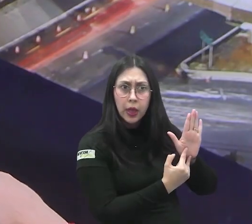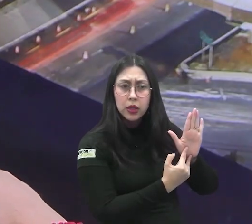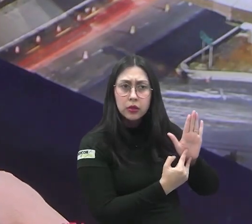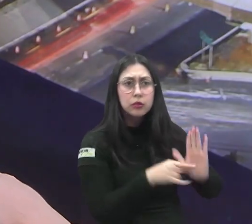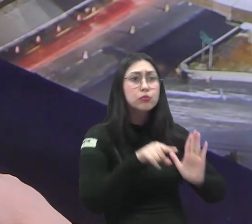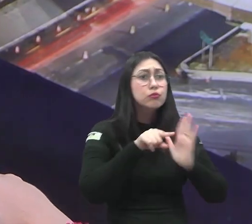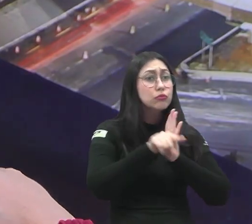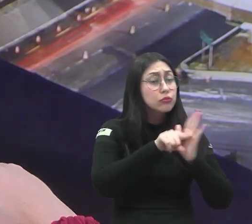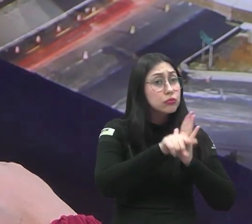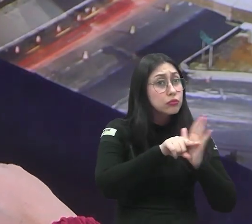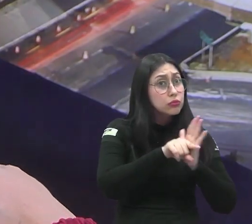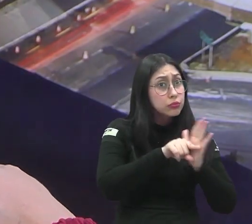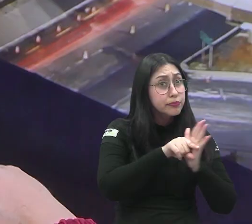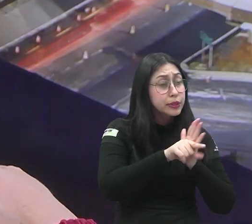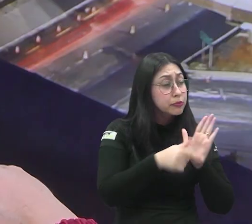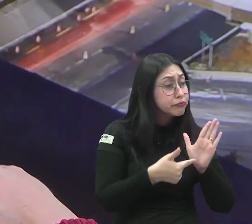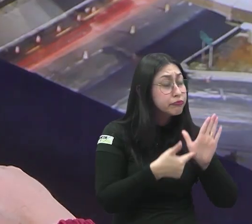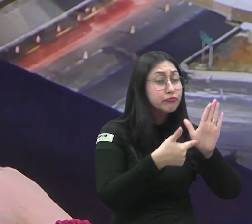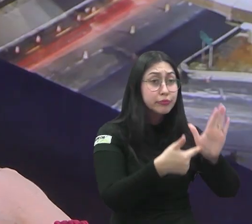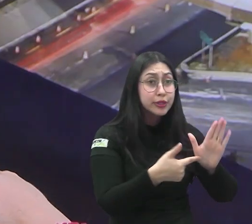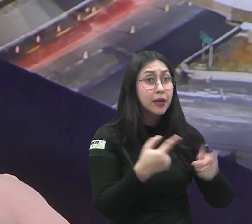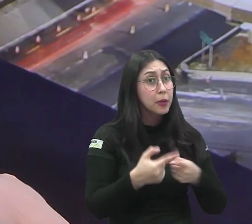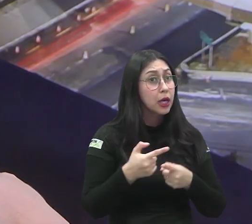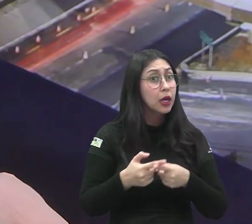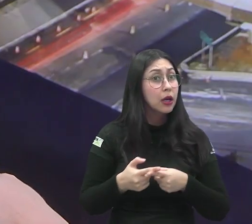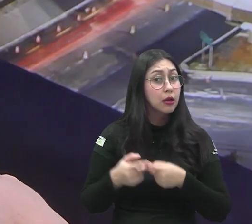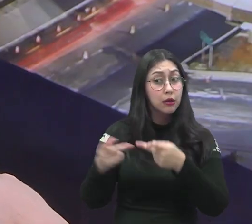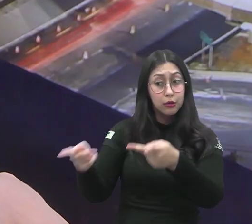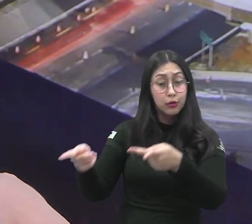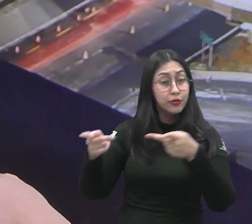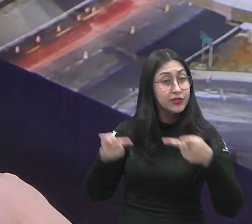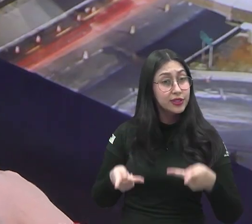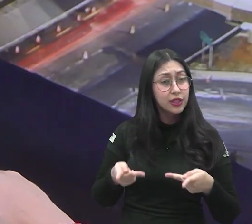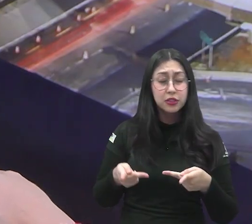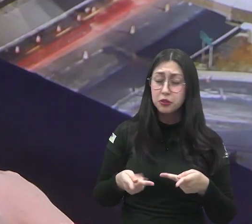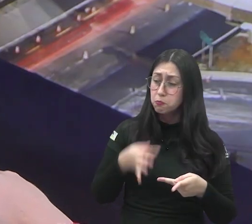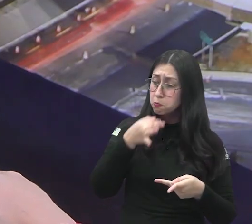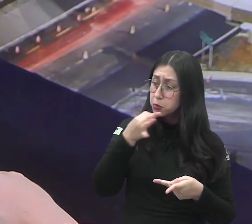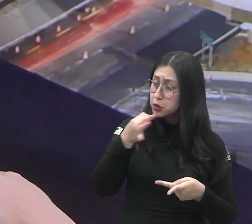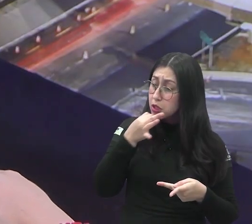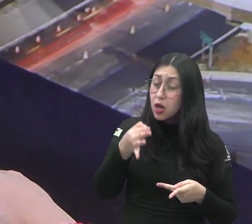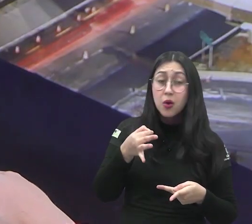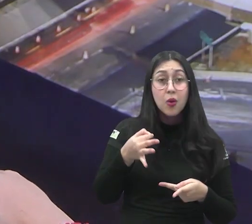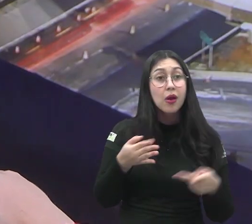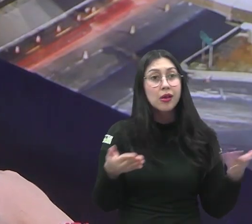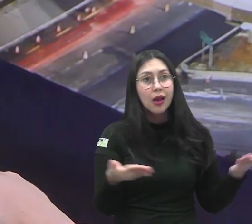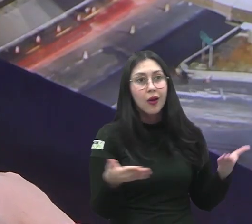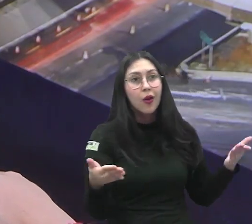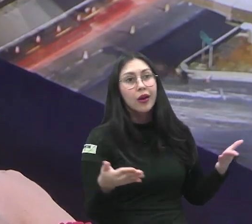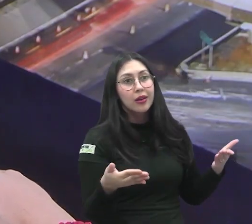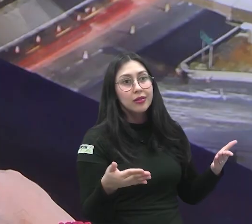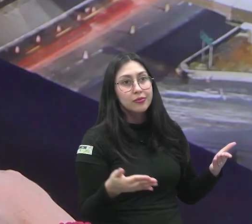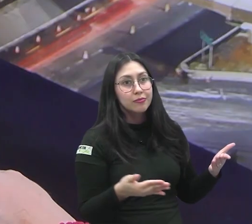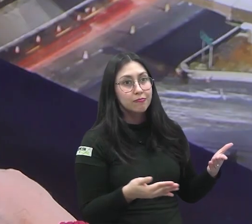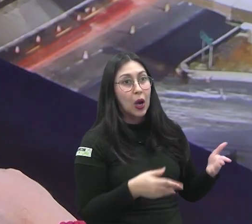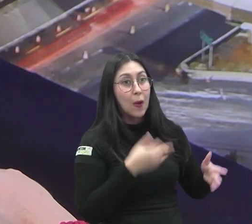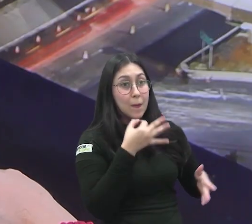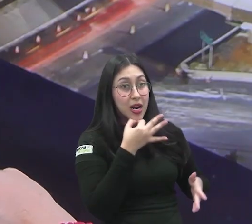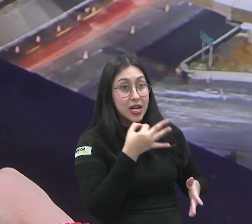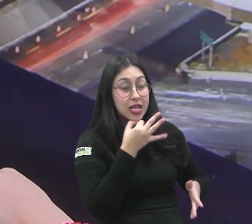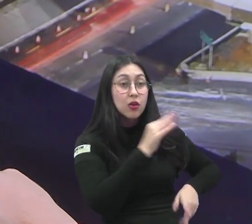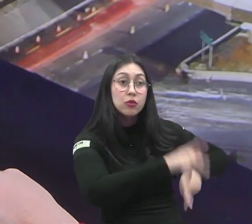relatório da pesquisa de demanda turística, ou seja, a escuta do visitante e, neste momento, a escuta